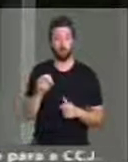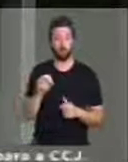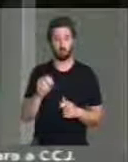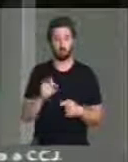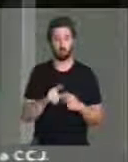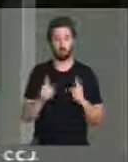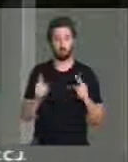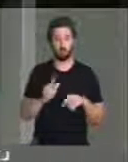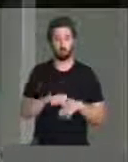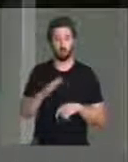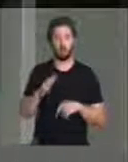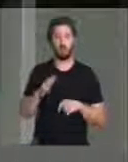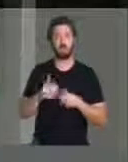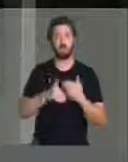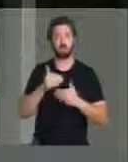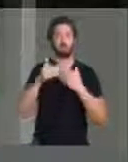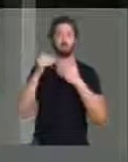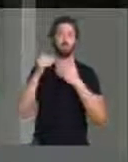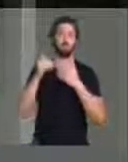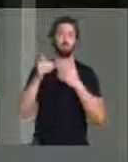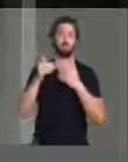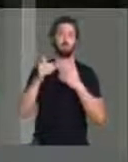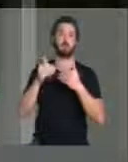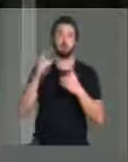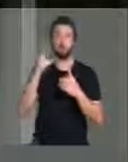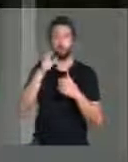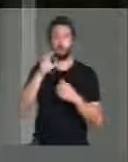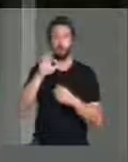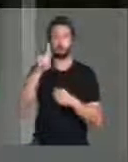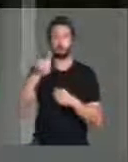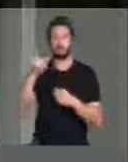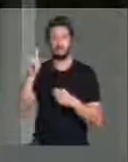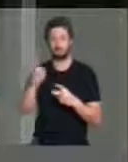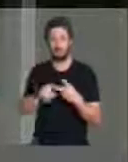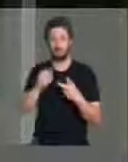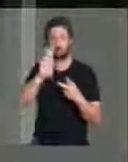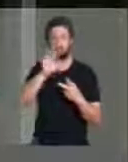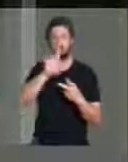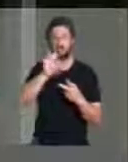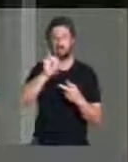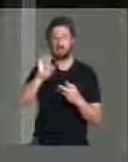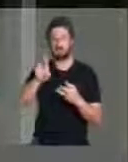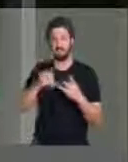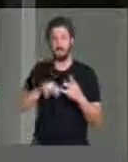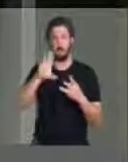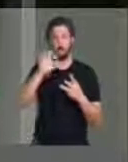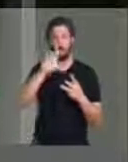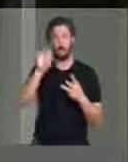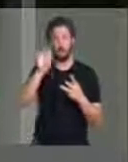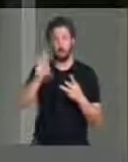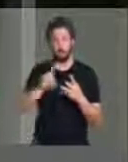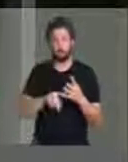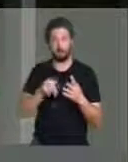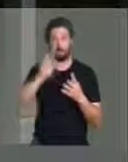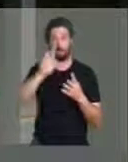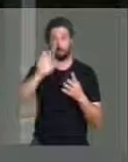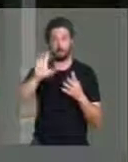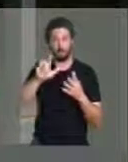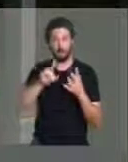mais emergencial, plano cruzado, plano Bresser, plano Collor, plano